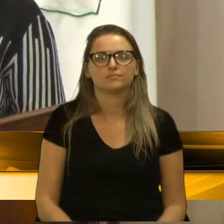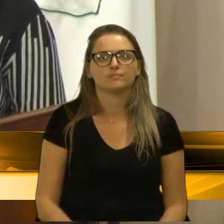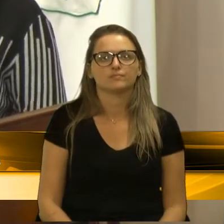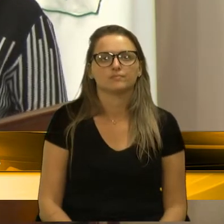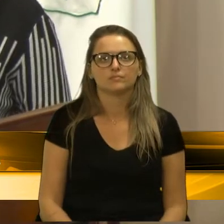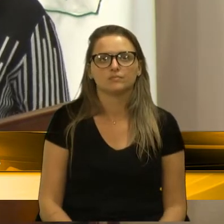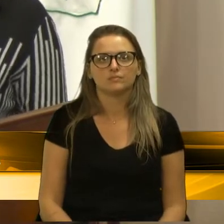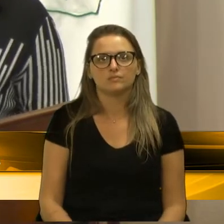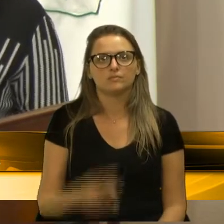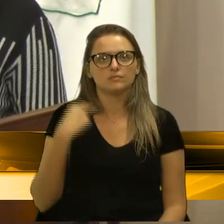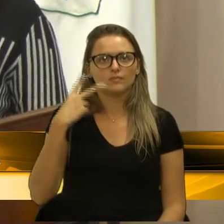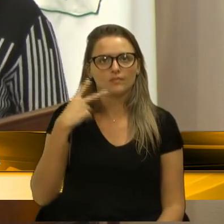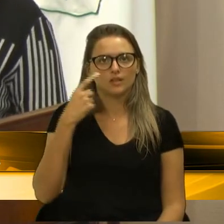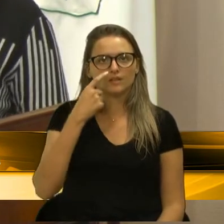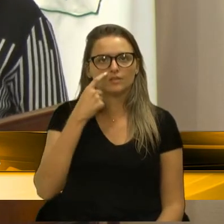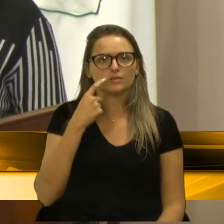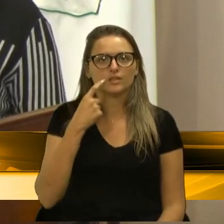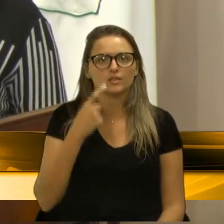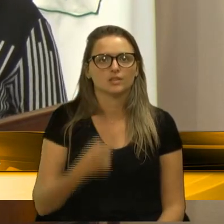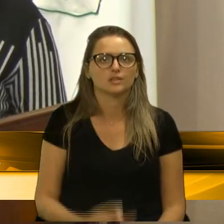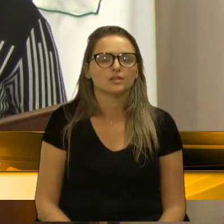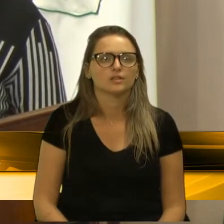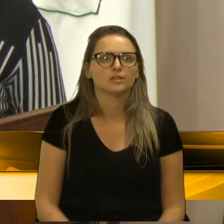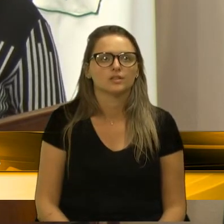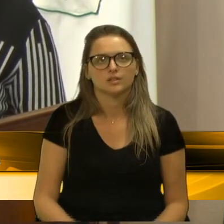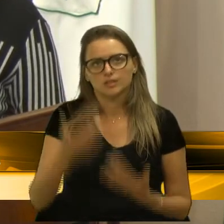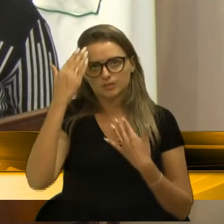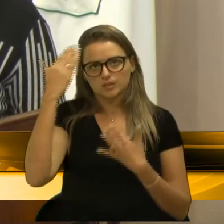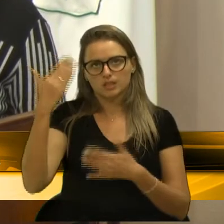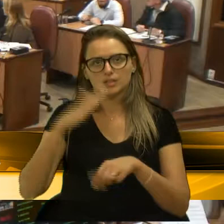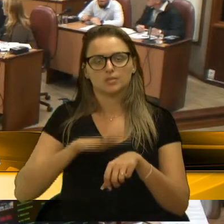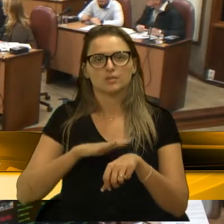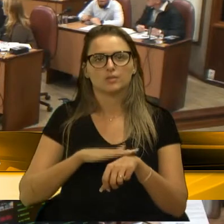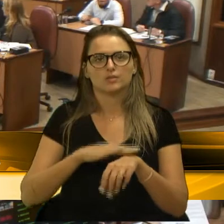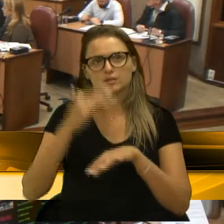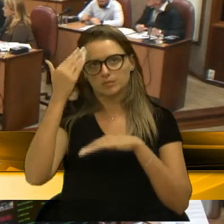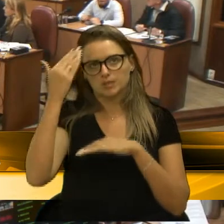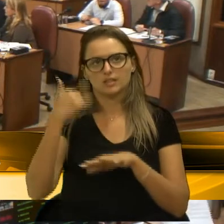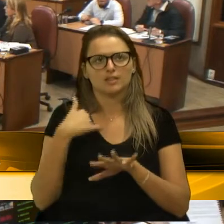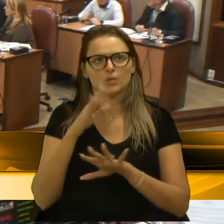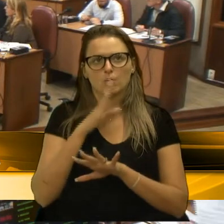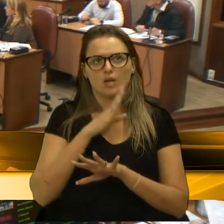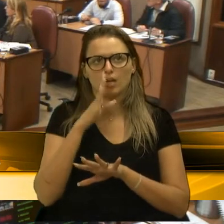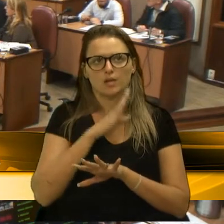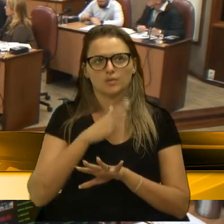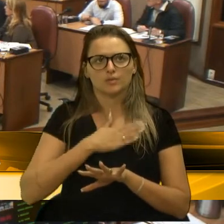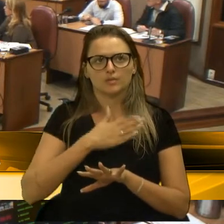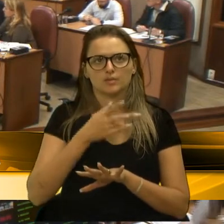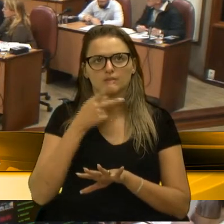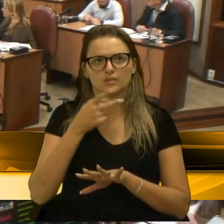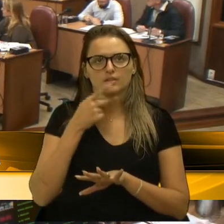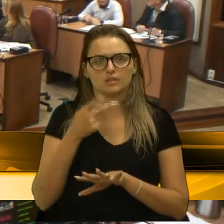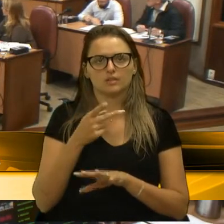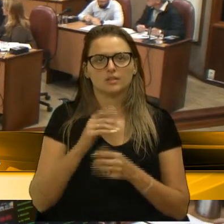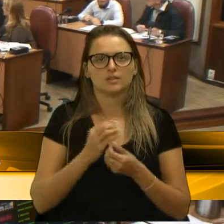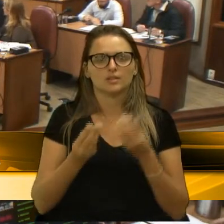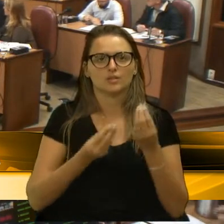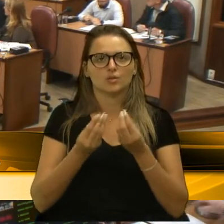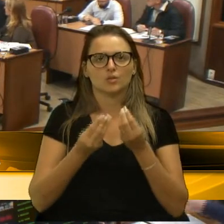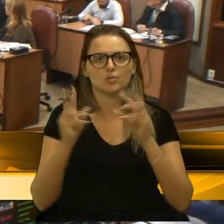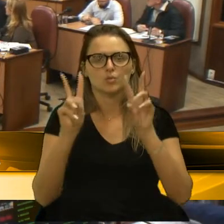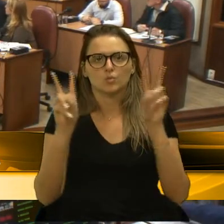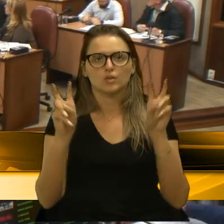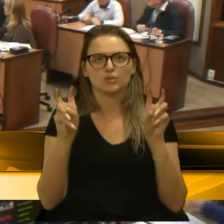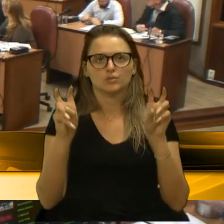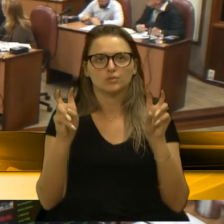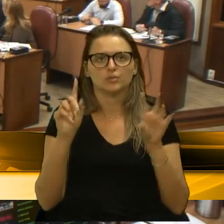vereador. Vereador Wagner Petrini. Obrigado pela parte, vereador, vou ser bem breve, tá? Como é um assunto de